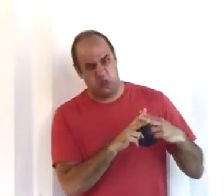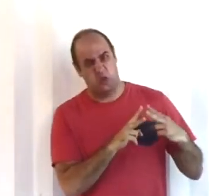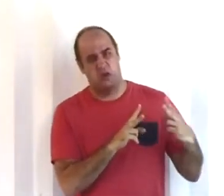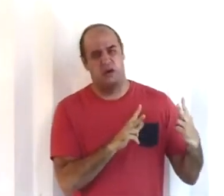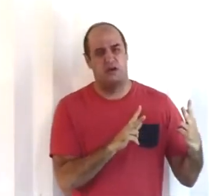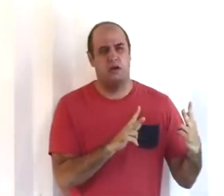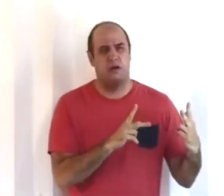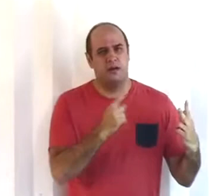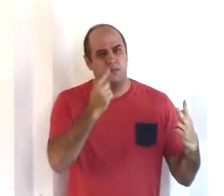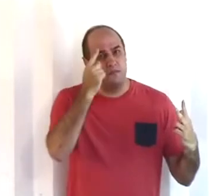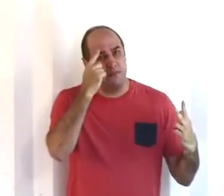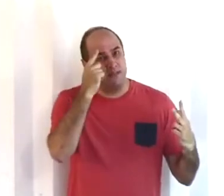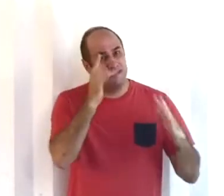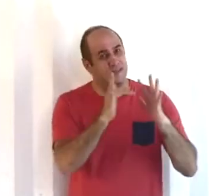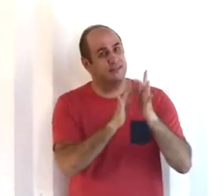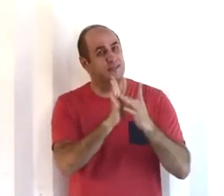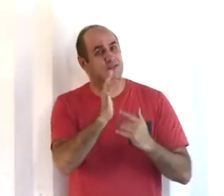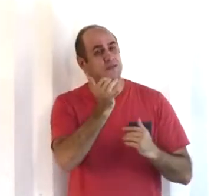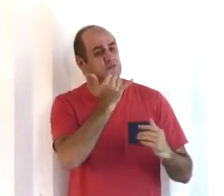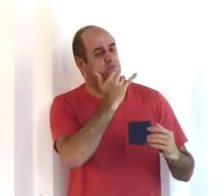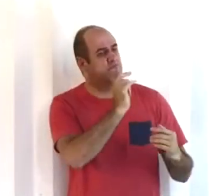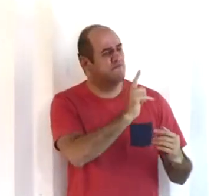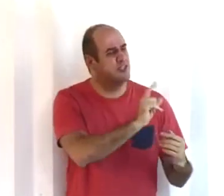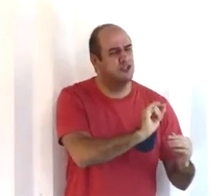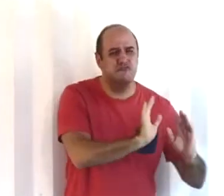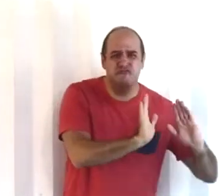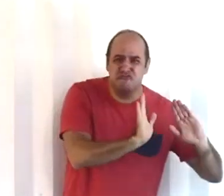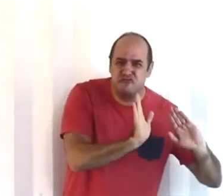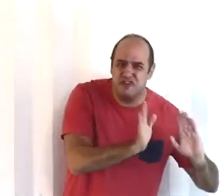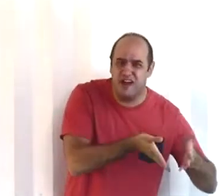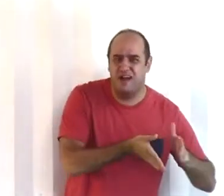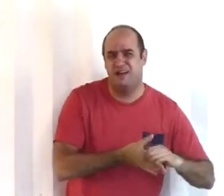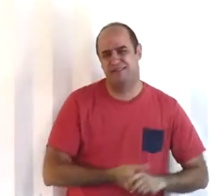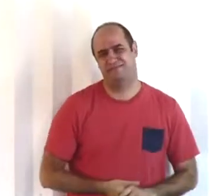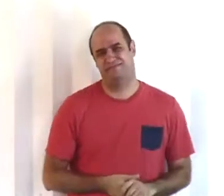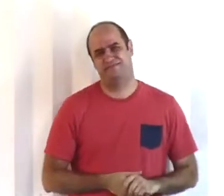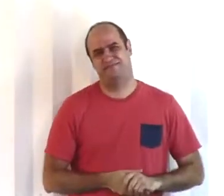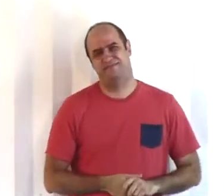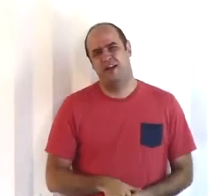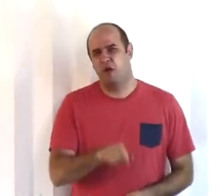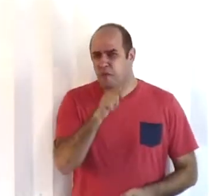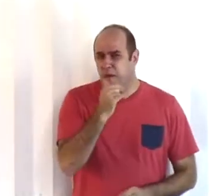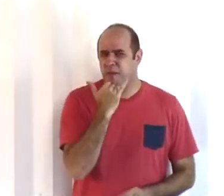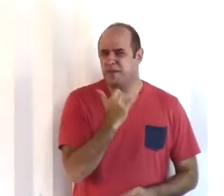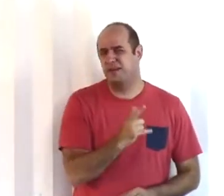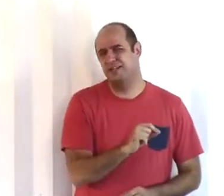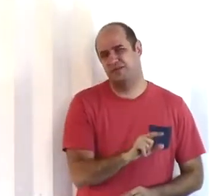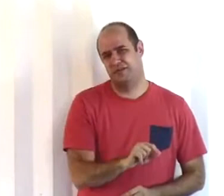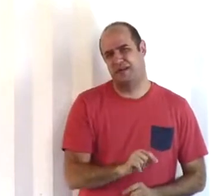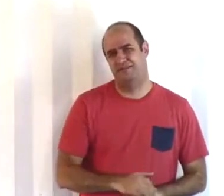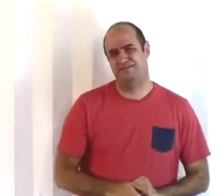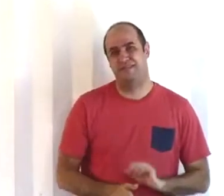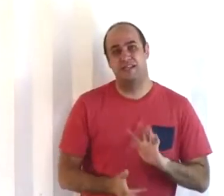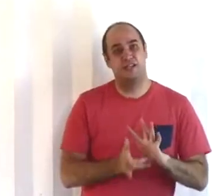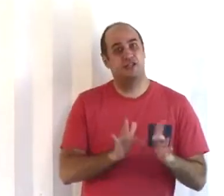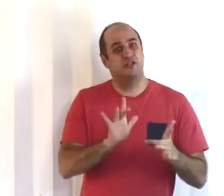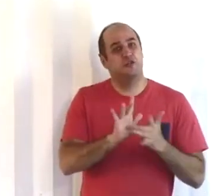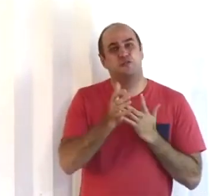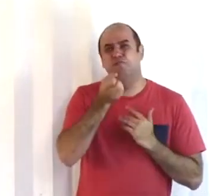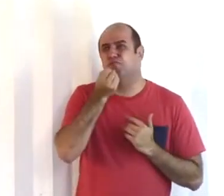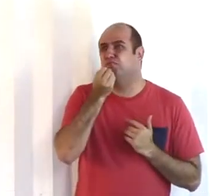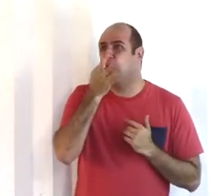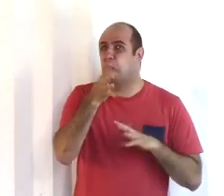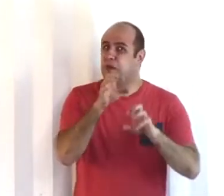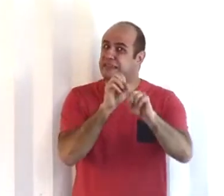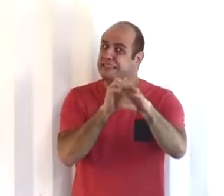ter perdoado a ele já por aquele mal que ele te fez. O Senhor Jesus é tão bom que ensina-nos a